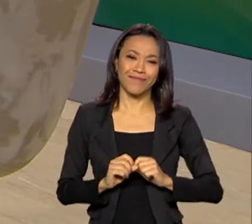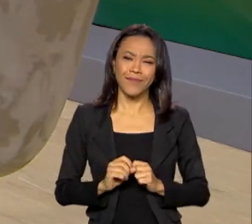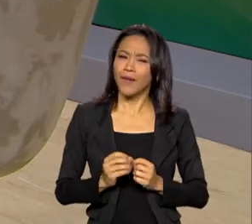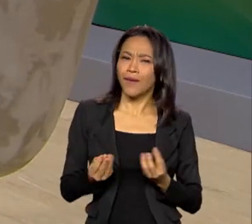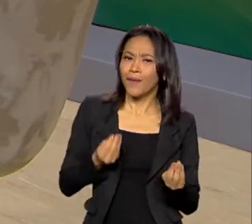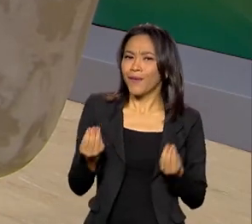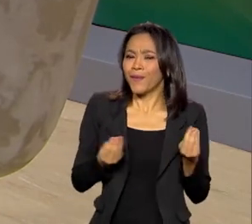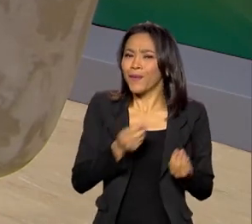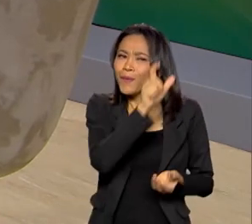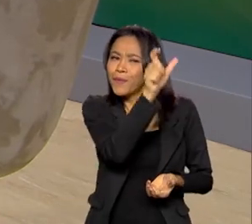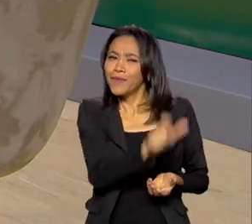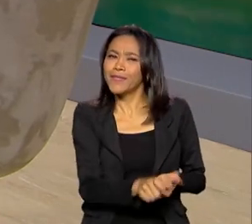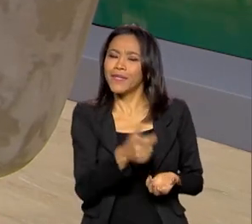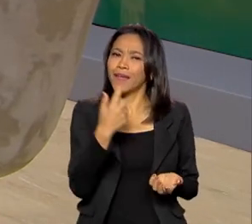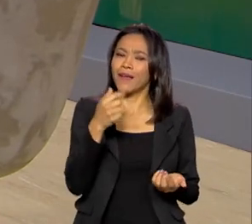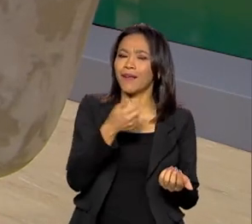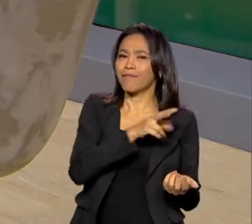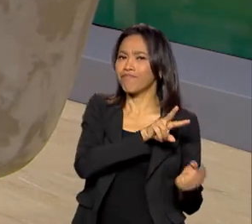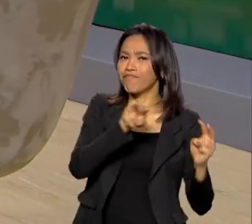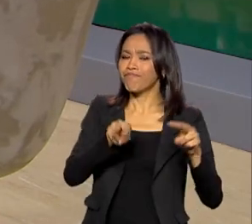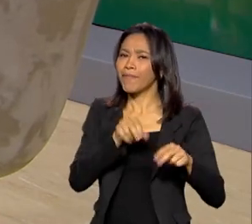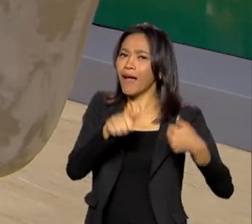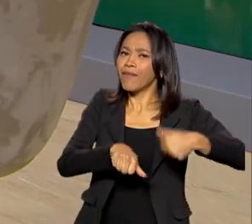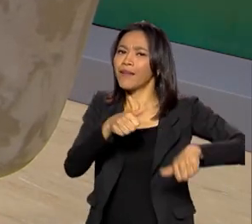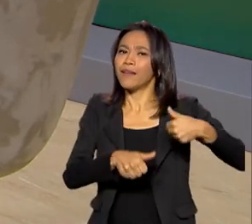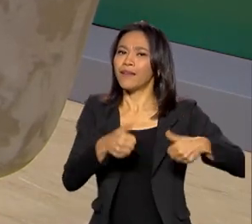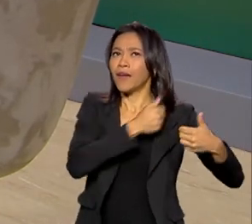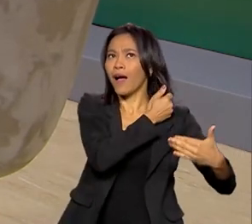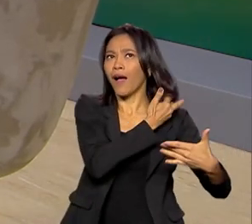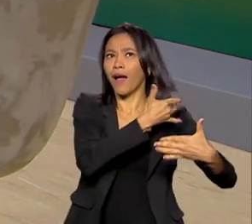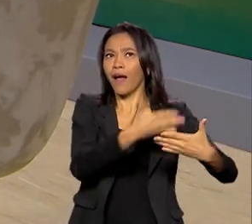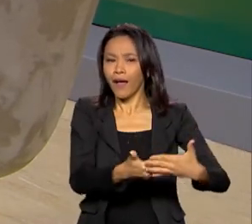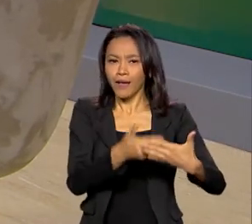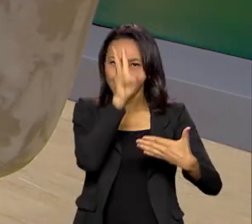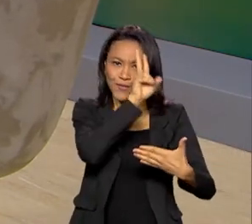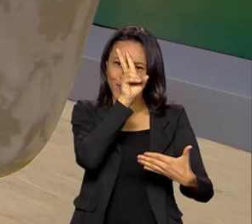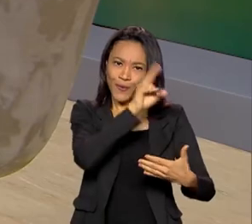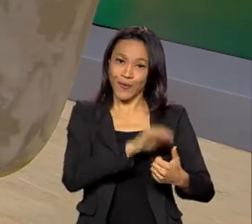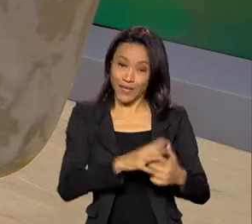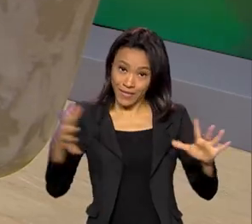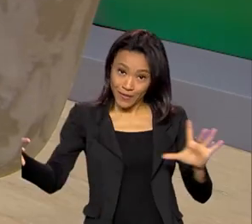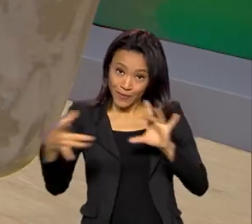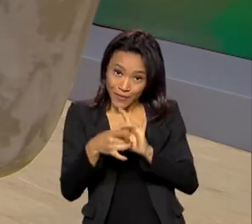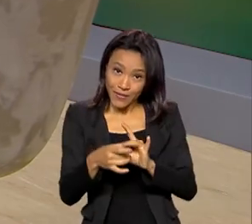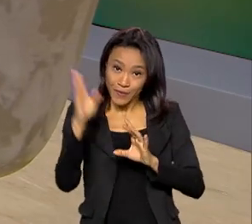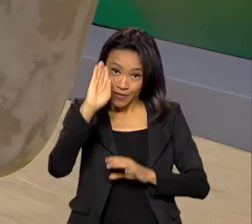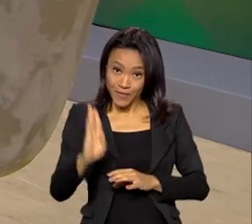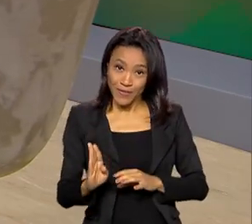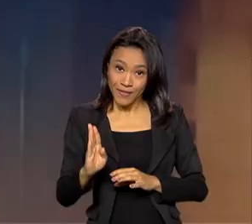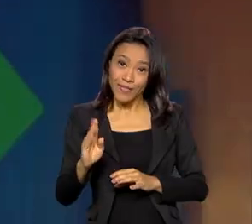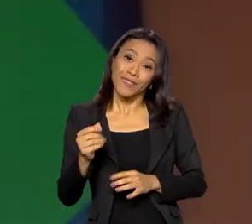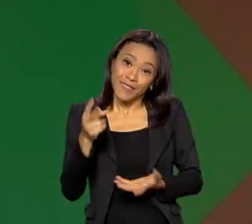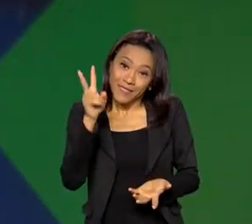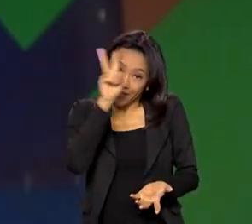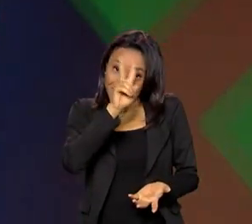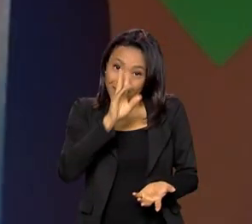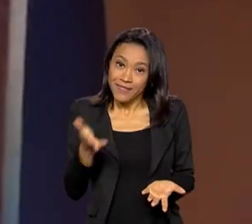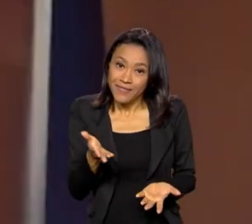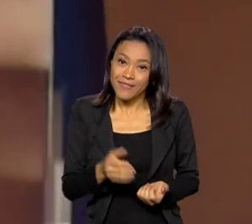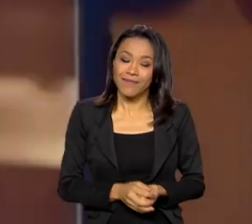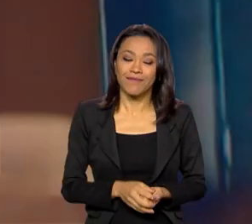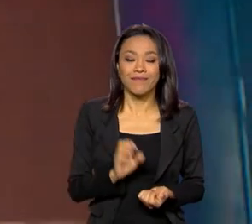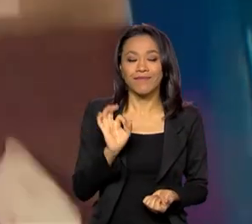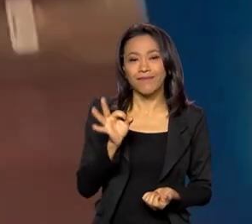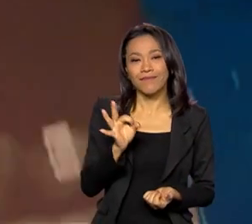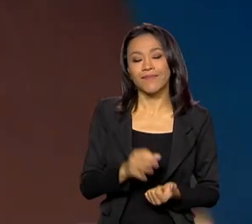Como é que o senhor analisa essa história dos Correios? Está misturada com a história do Brasil? Exatamente. Os Correios